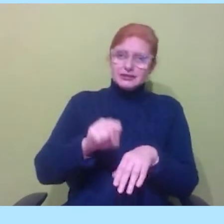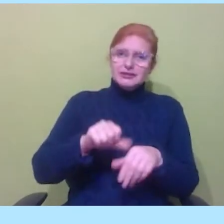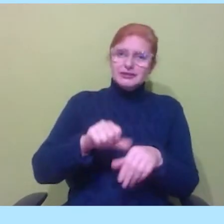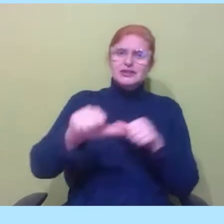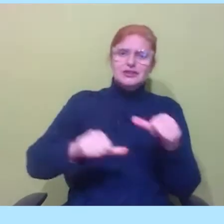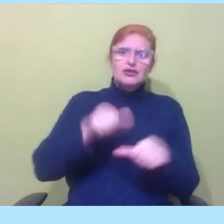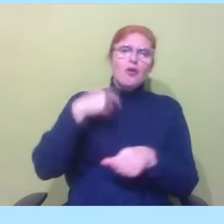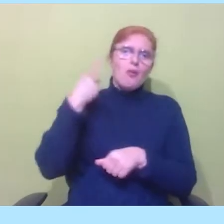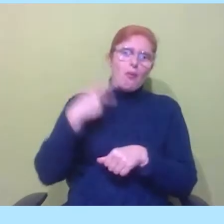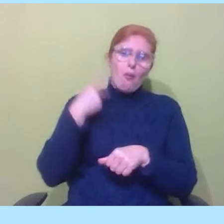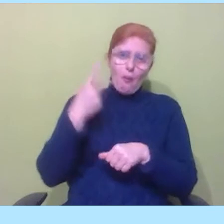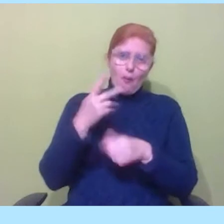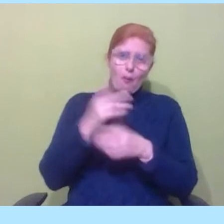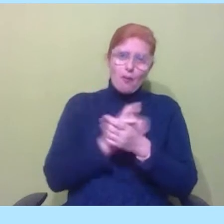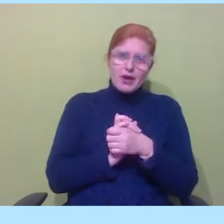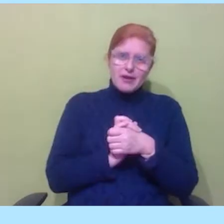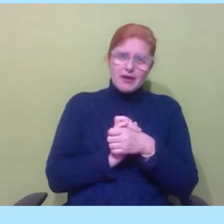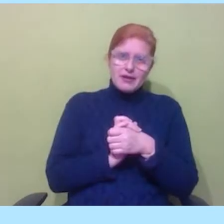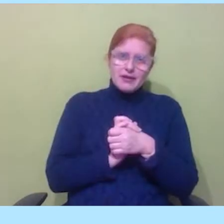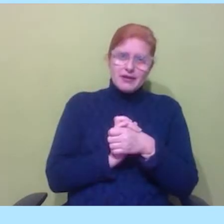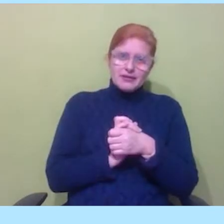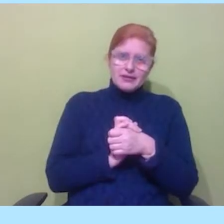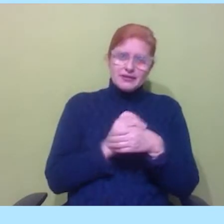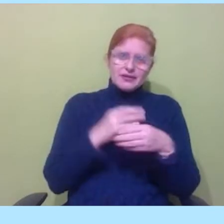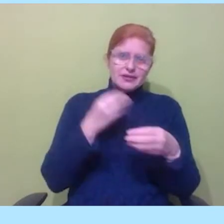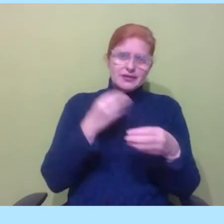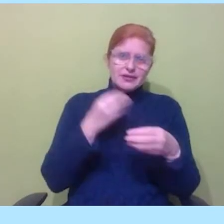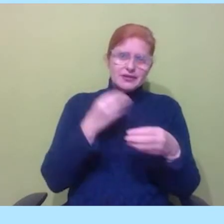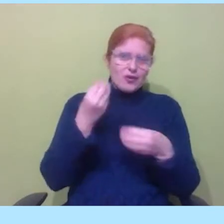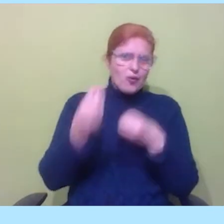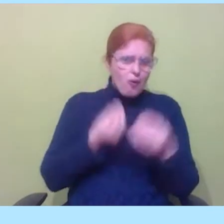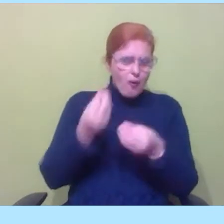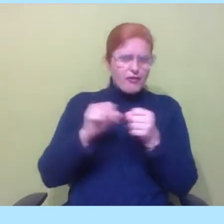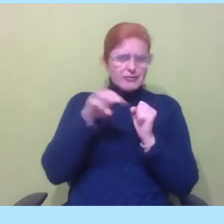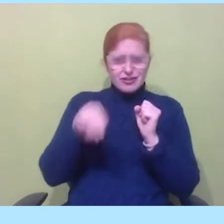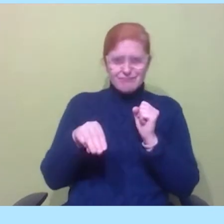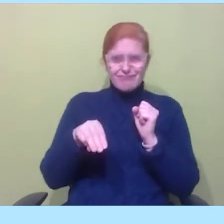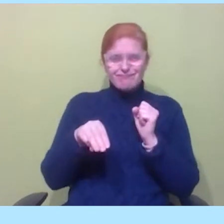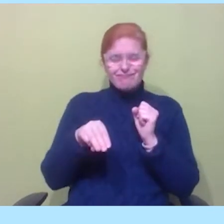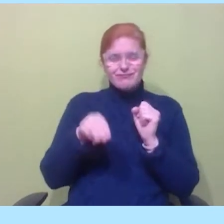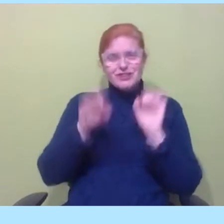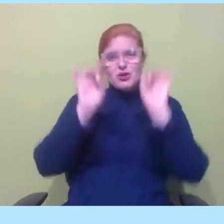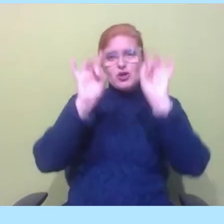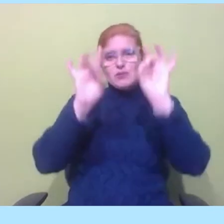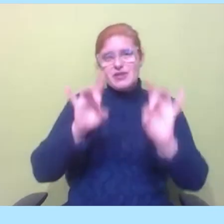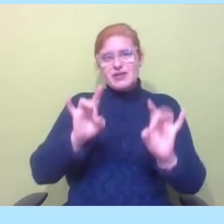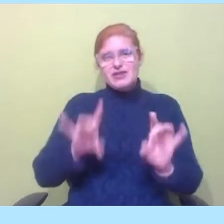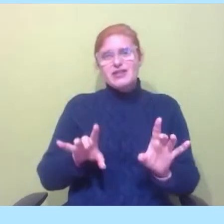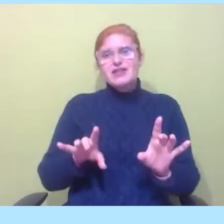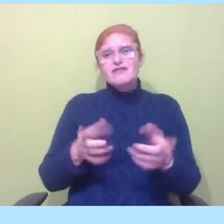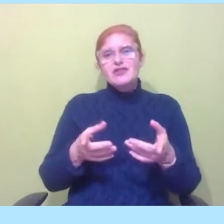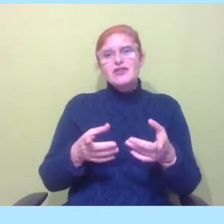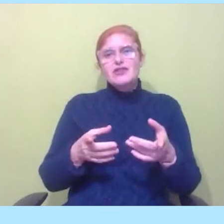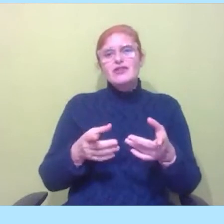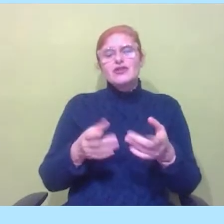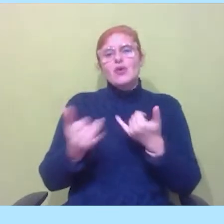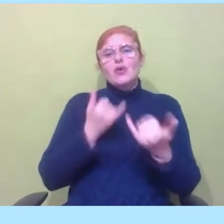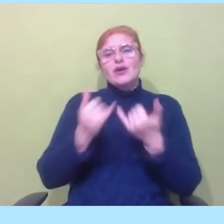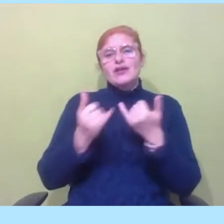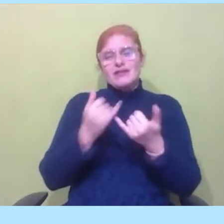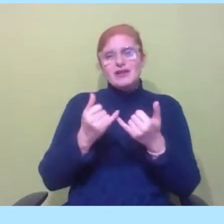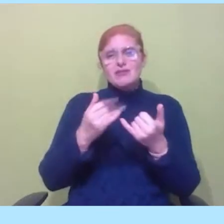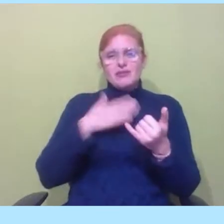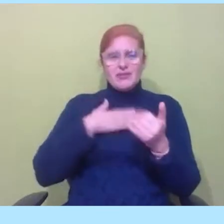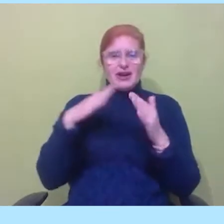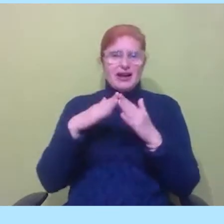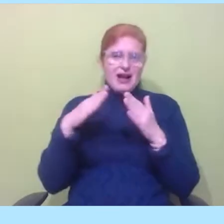E aí, como é que a gente media? Nesse caso específico aqui, tipo, né, dando exemplo doméstico, mas não vai se aplicar a